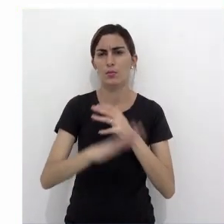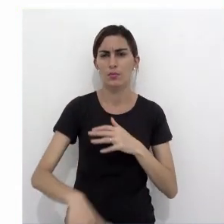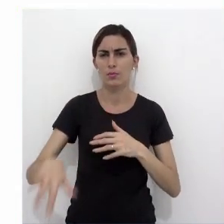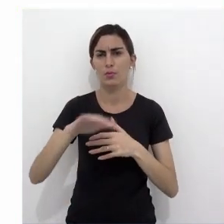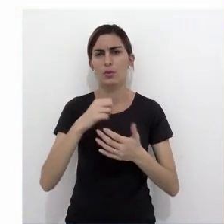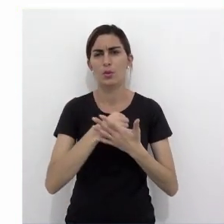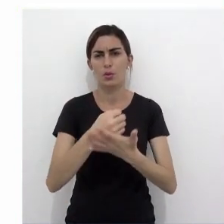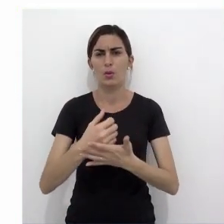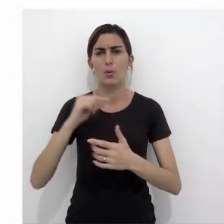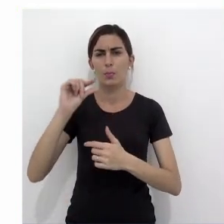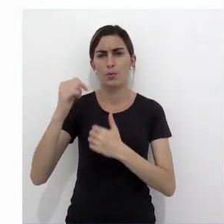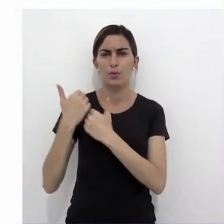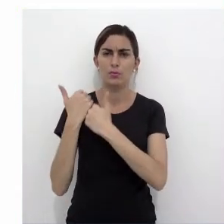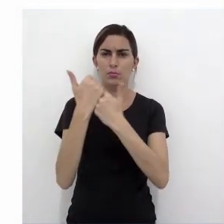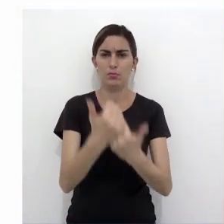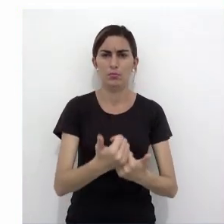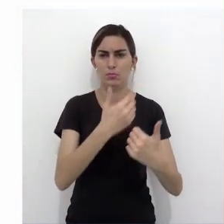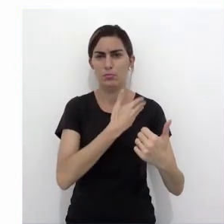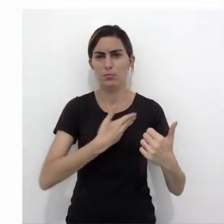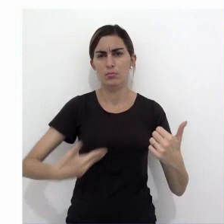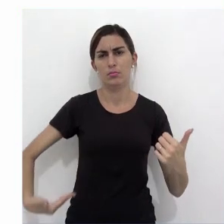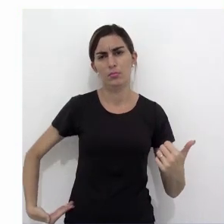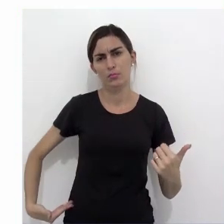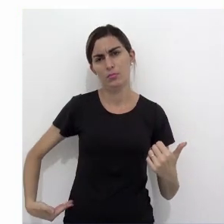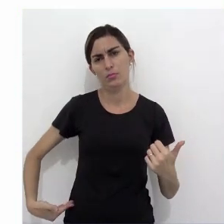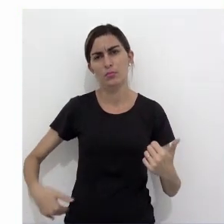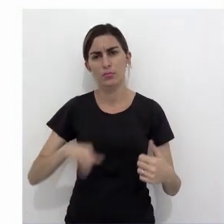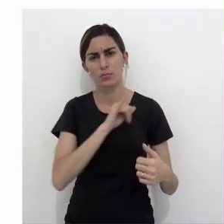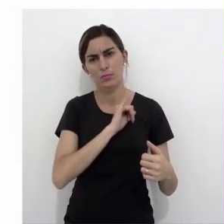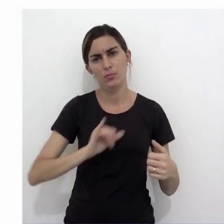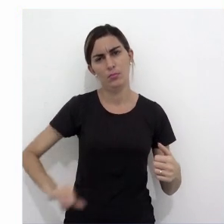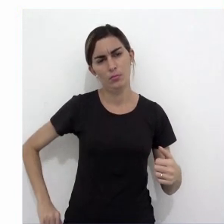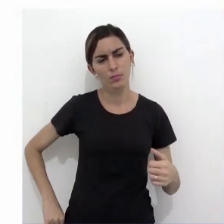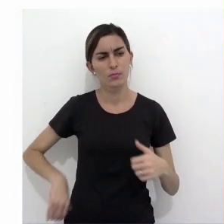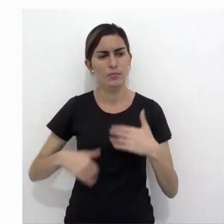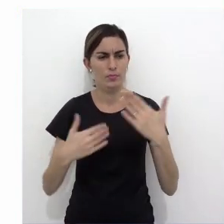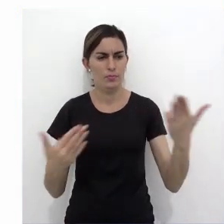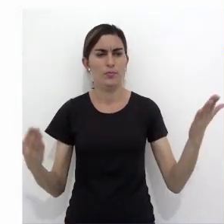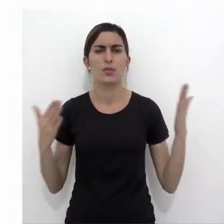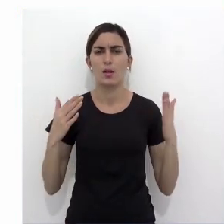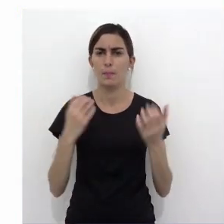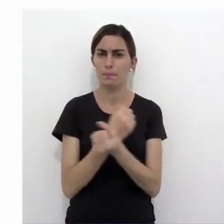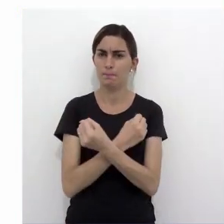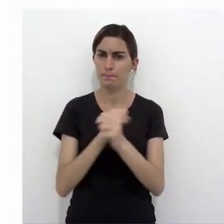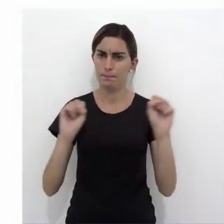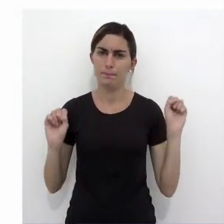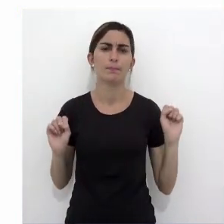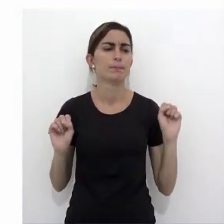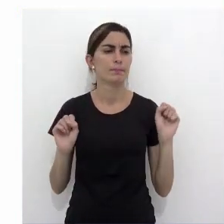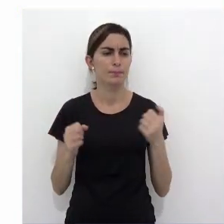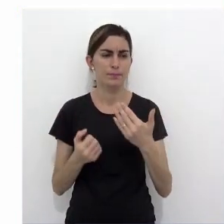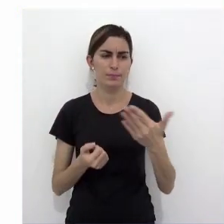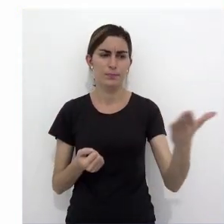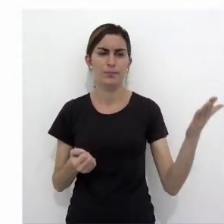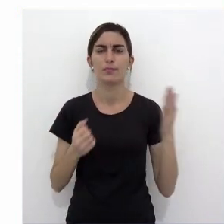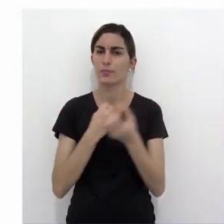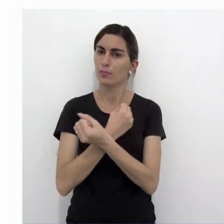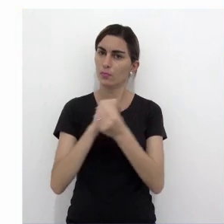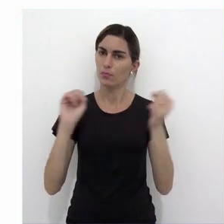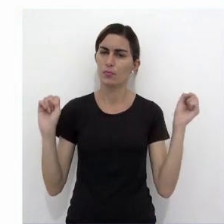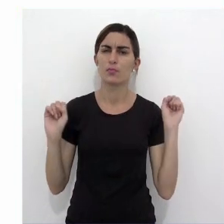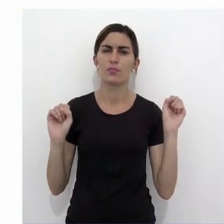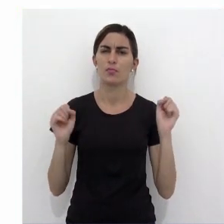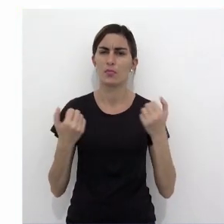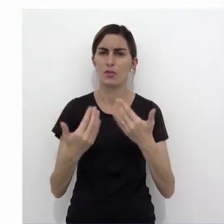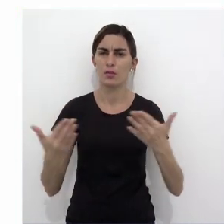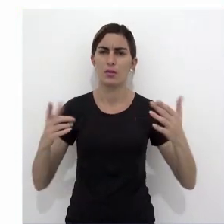também pouco representadas pelo governo imperial. A questão abolicionista, ok? A abolição da